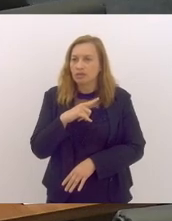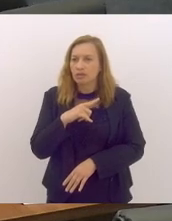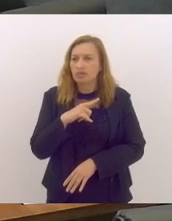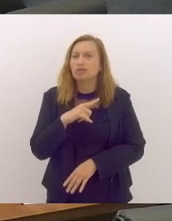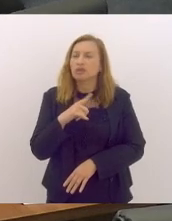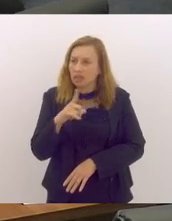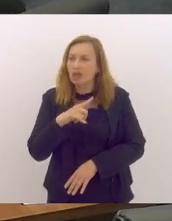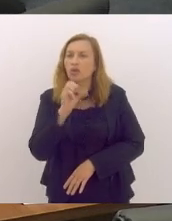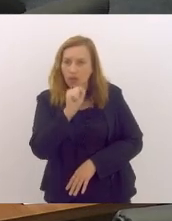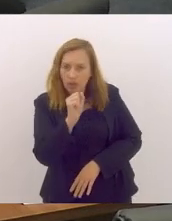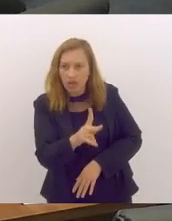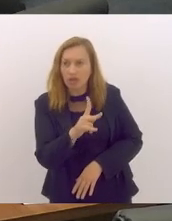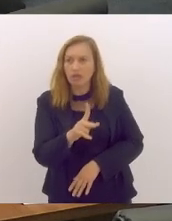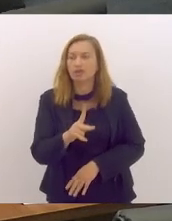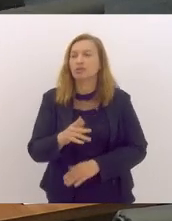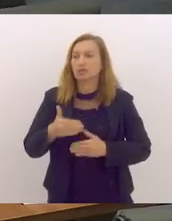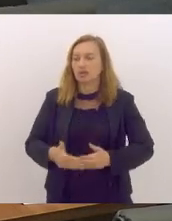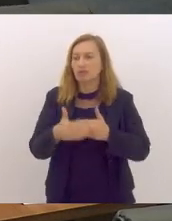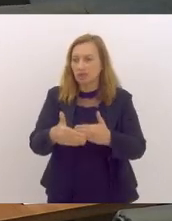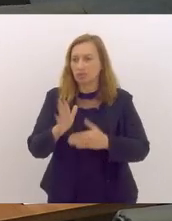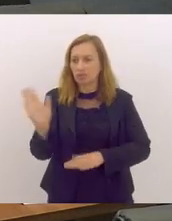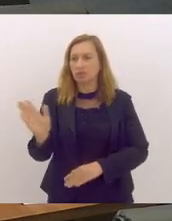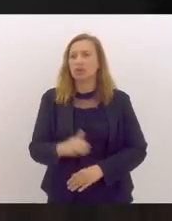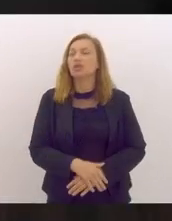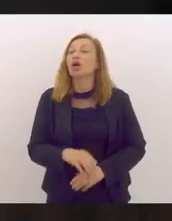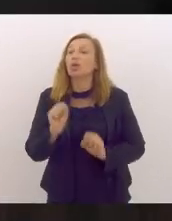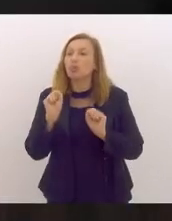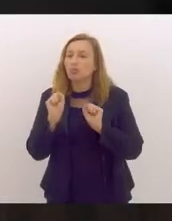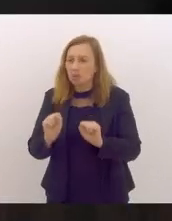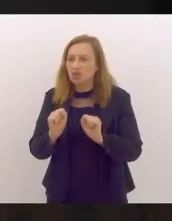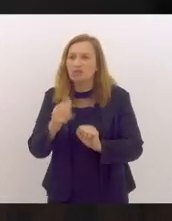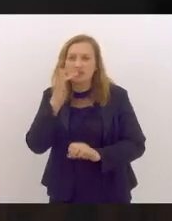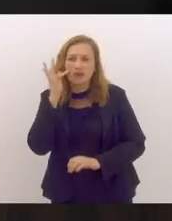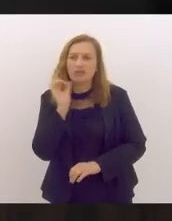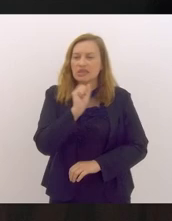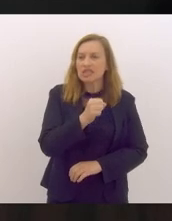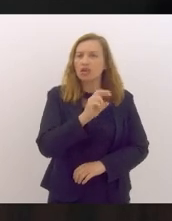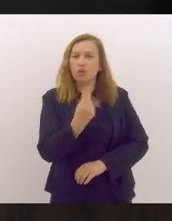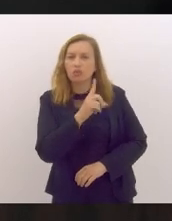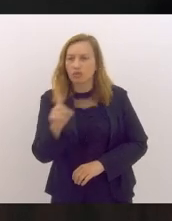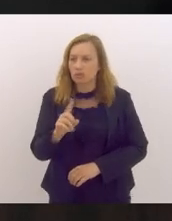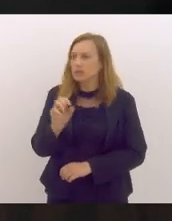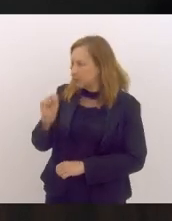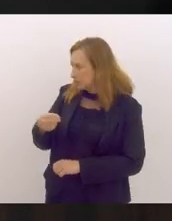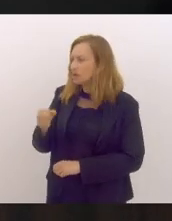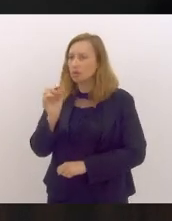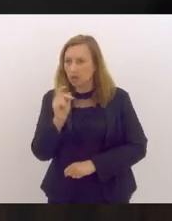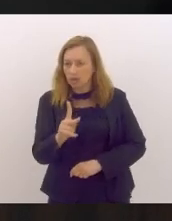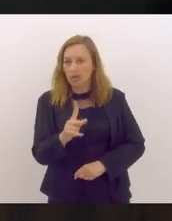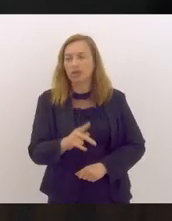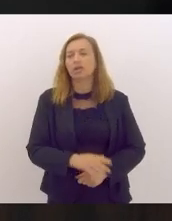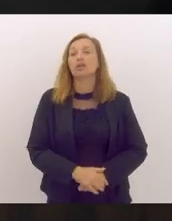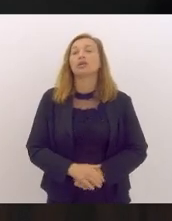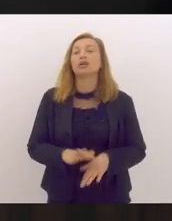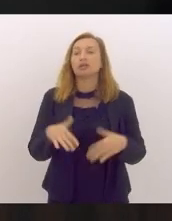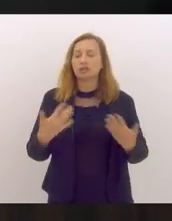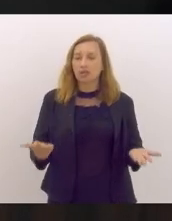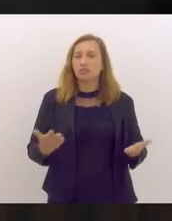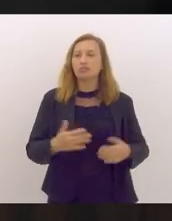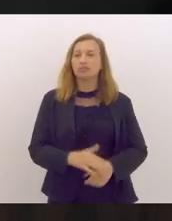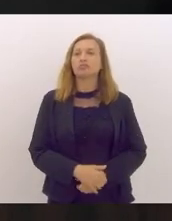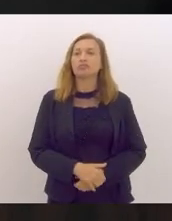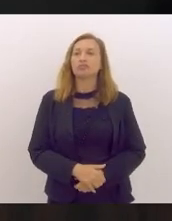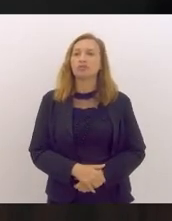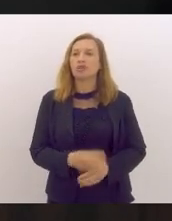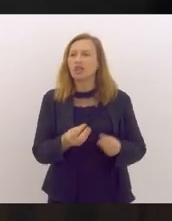Tem, ok. Então já avançamos. É possível, Flávio? Sim ou não? É? Ok. Então, fica.